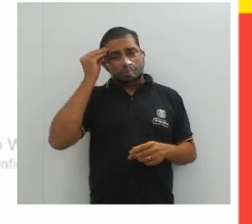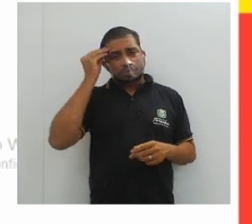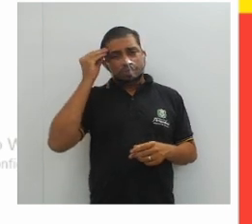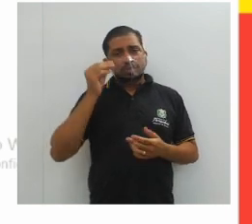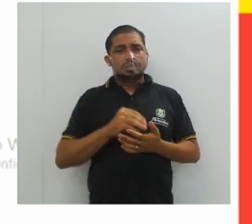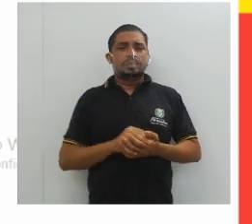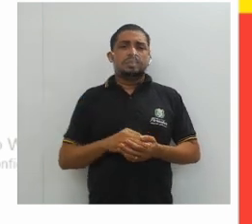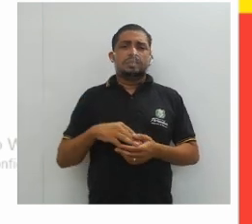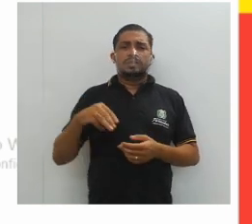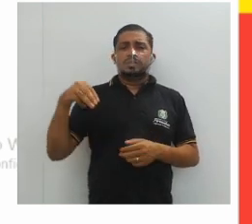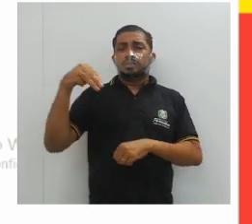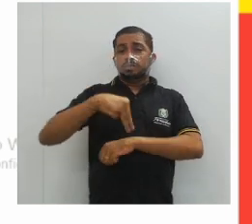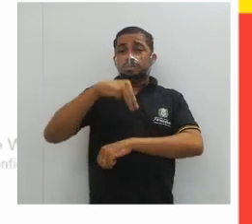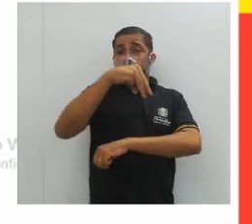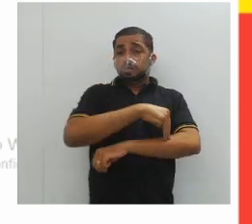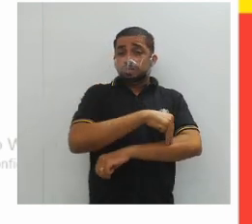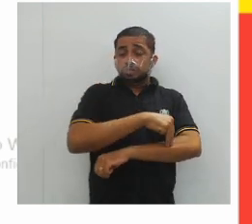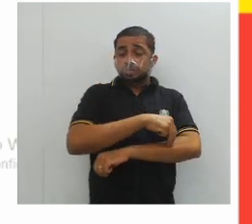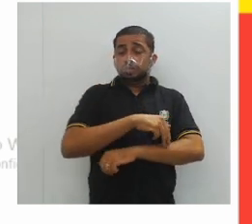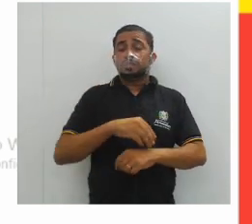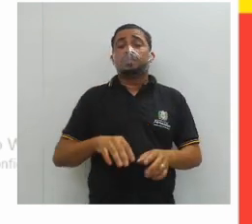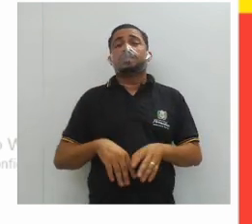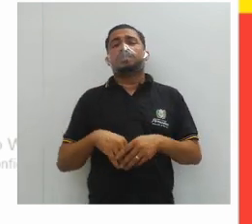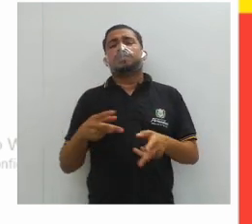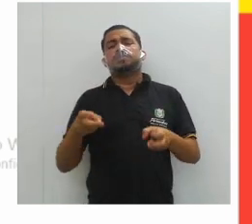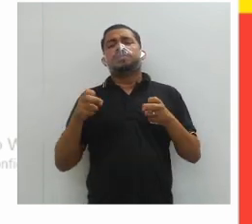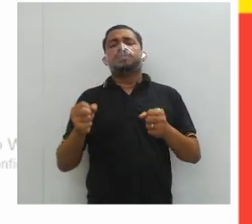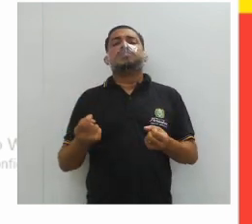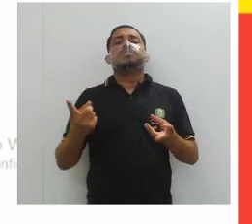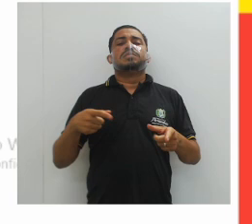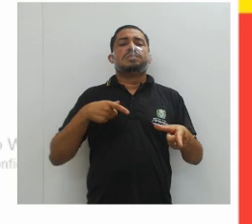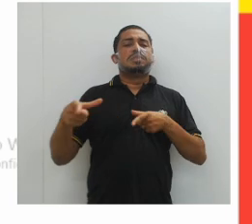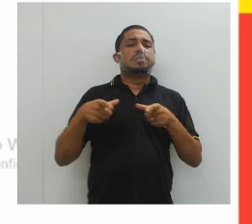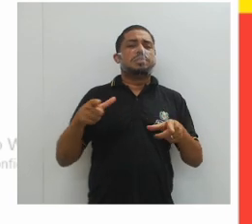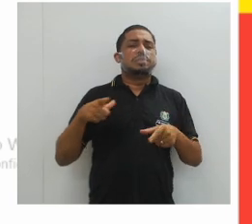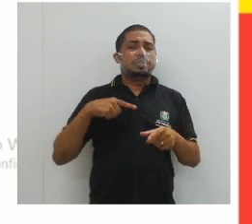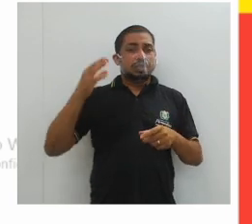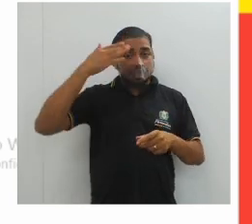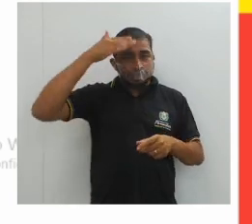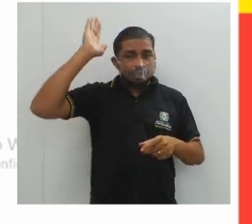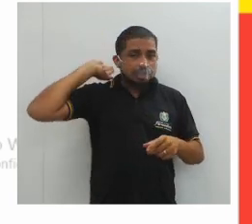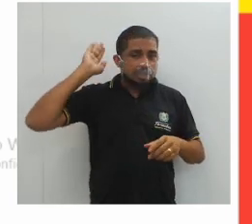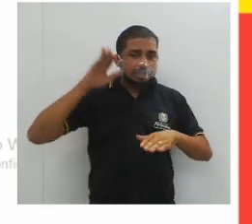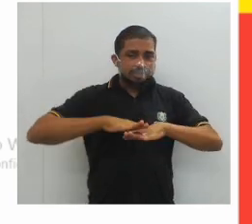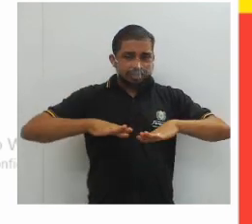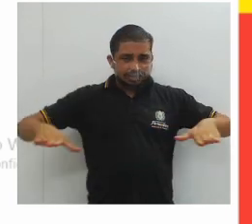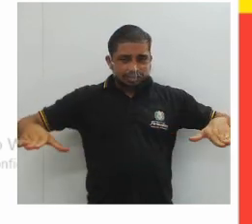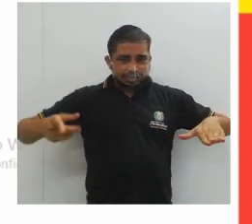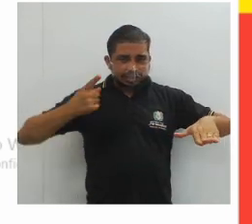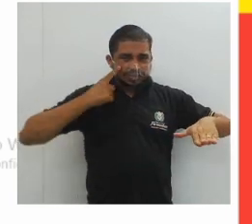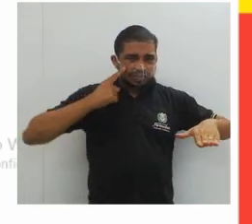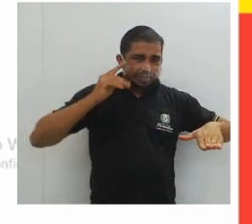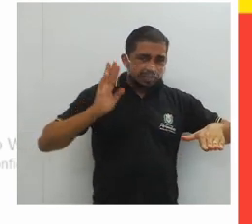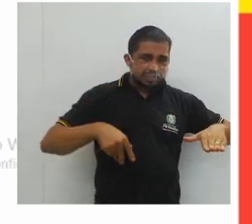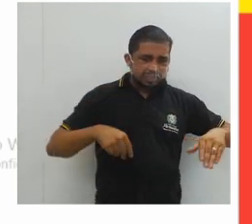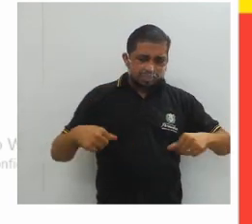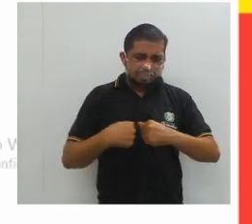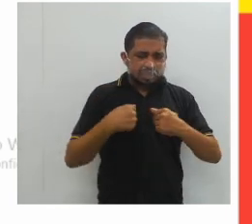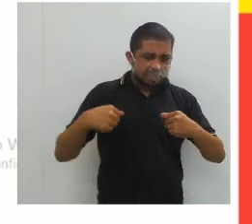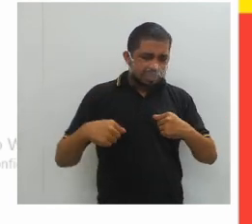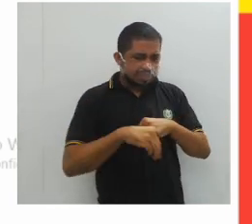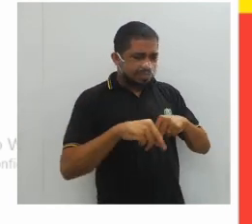ir numa McDonald's, por exemplo? Observe quantos trabalhadores eles têm ali atrás do balcão. Vocês já viram ele se esbarrar um no